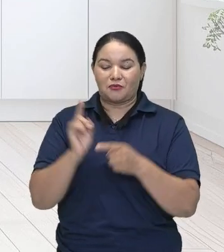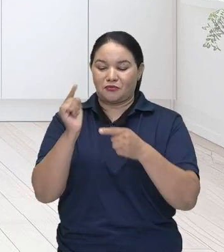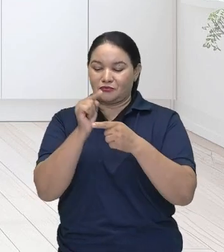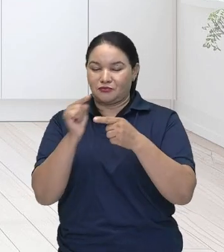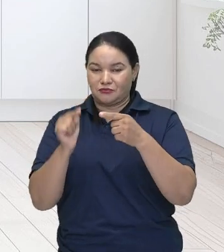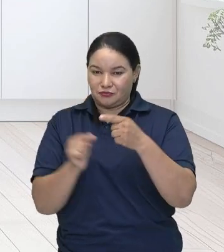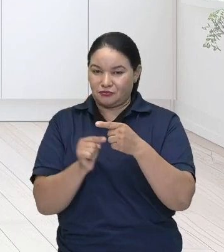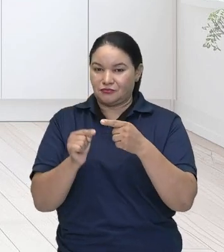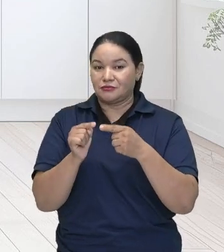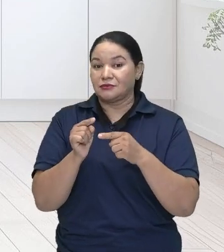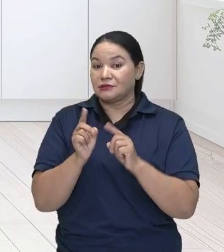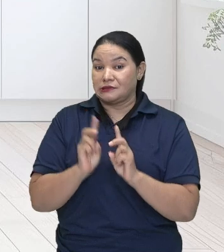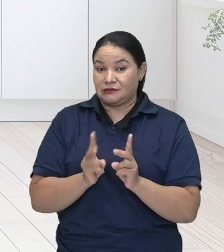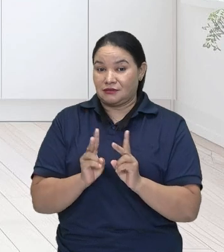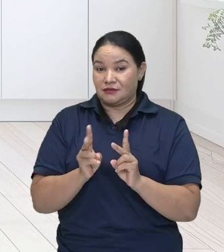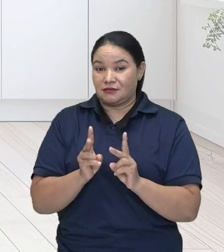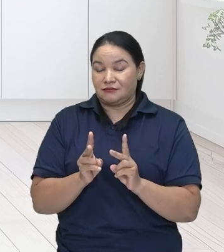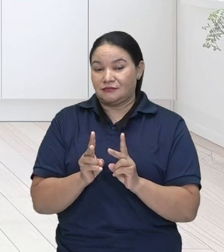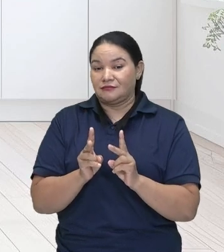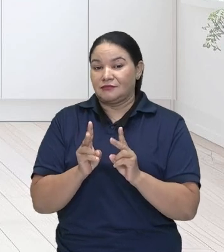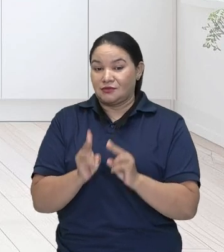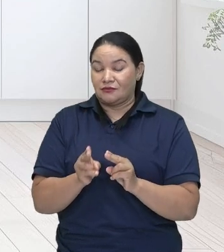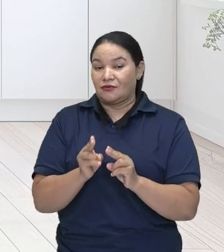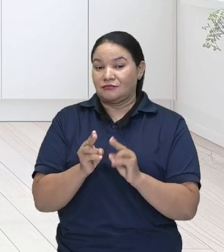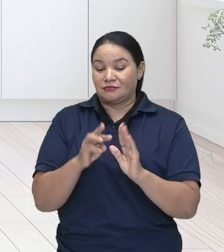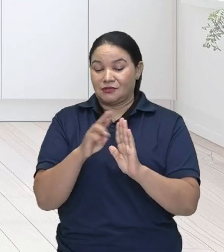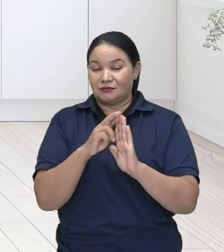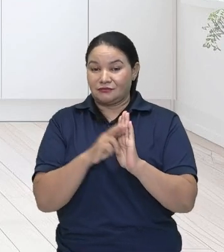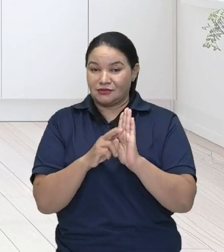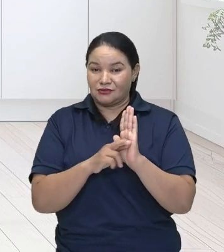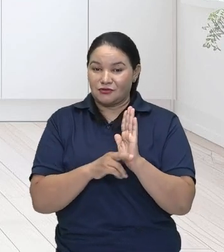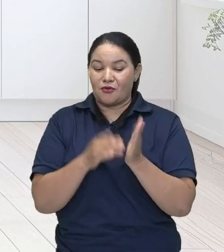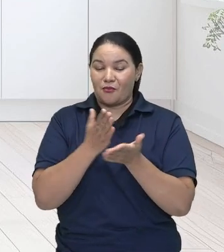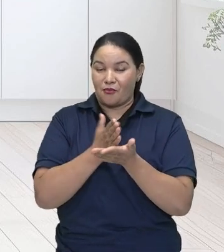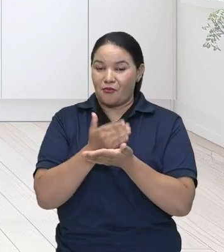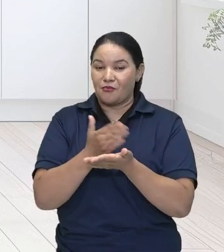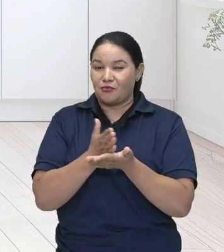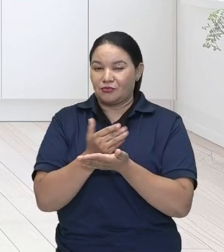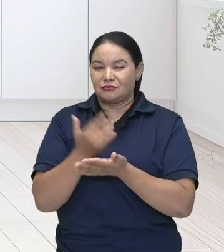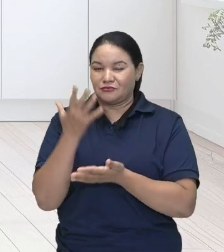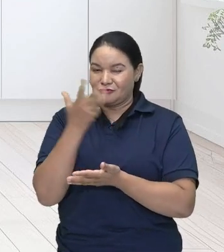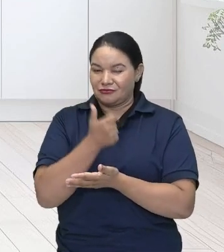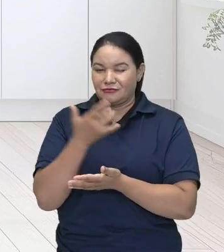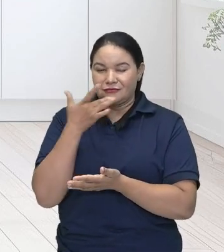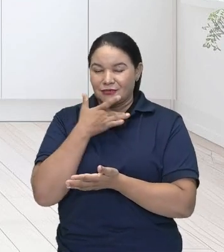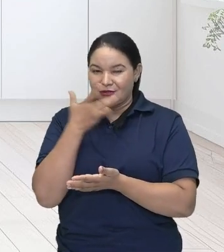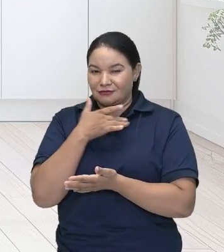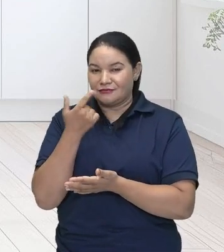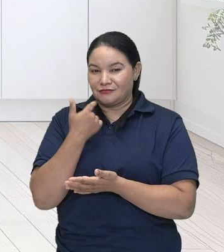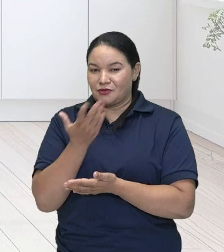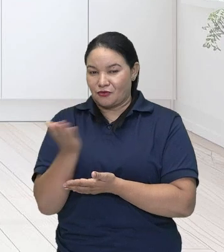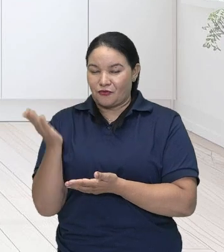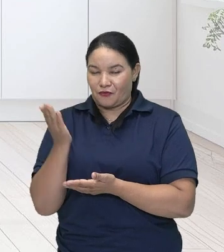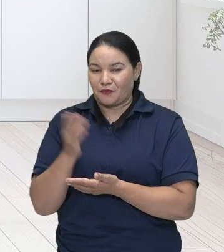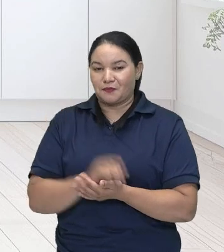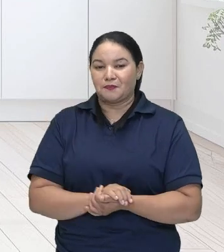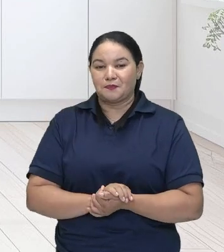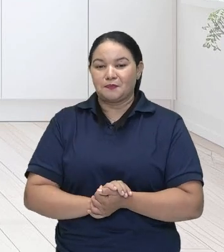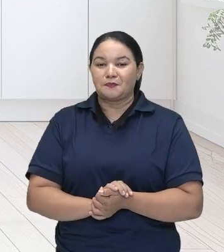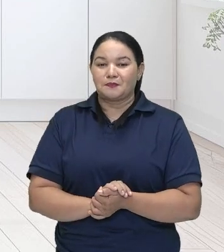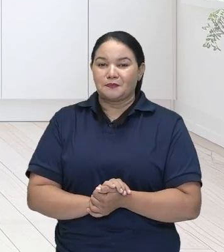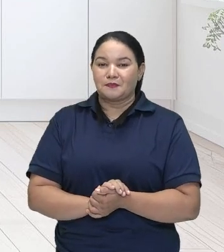proporções. Assim como uma receita do bolo, desse bolo aqui tão bonito que a gente já é o produto final, né, da combinação dos